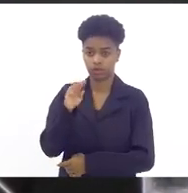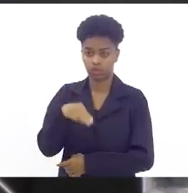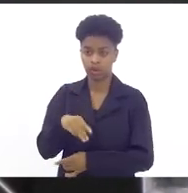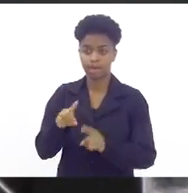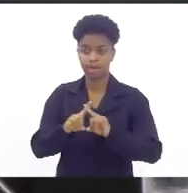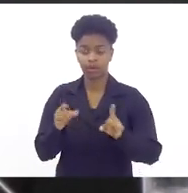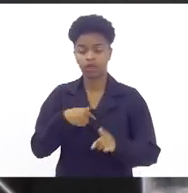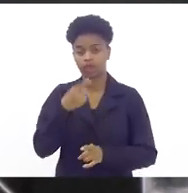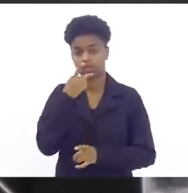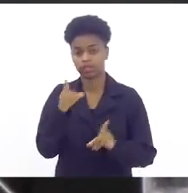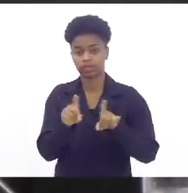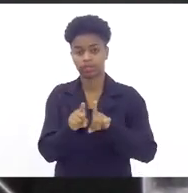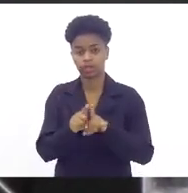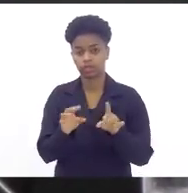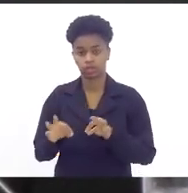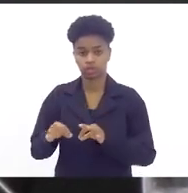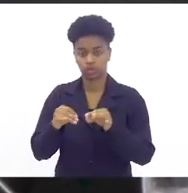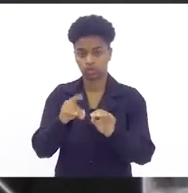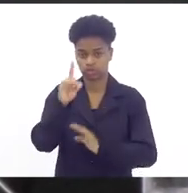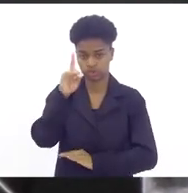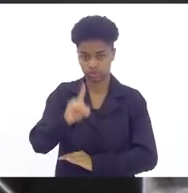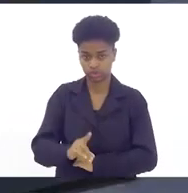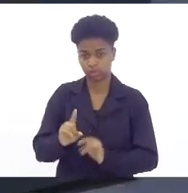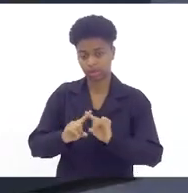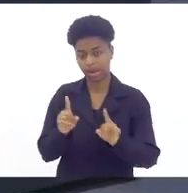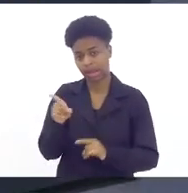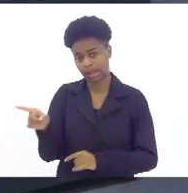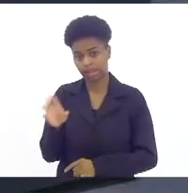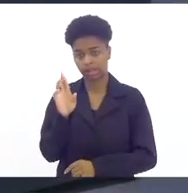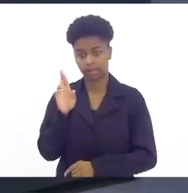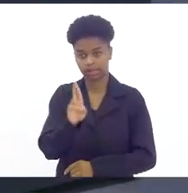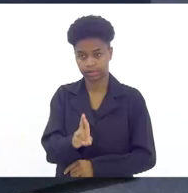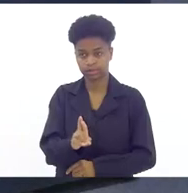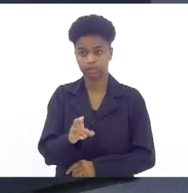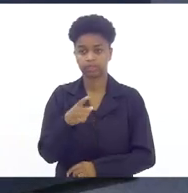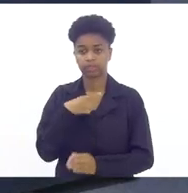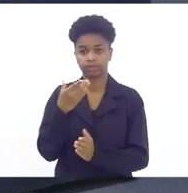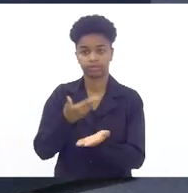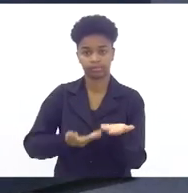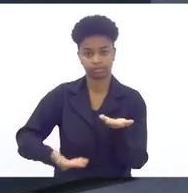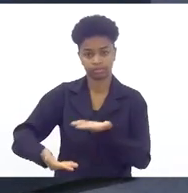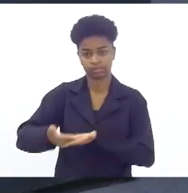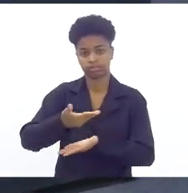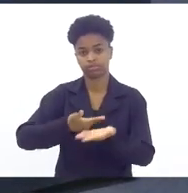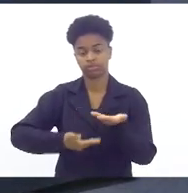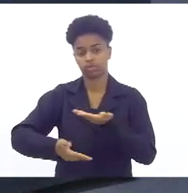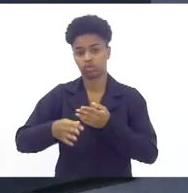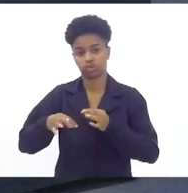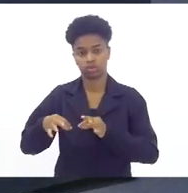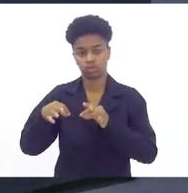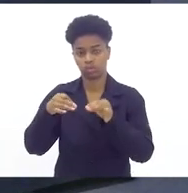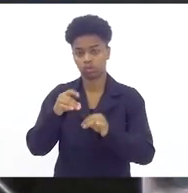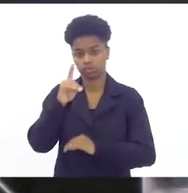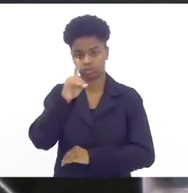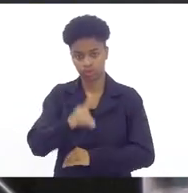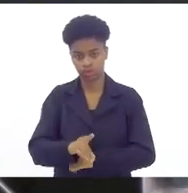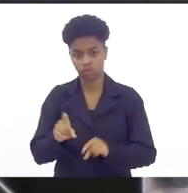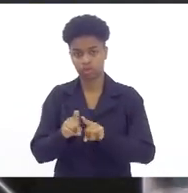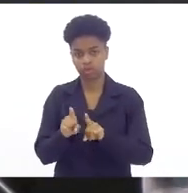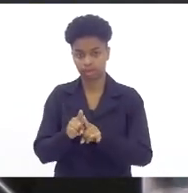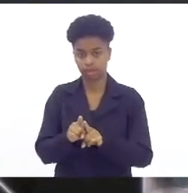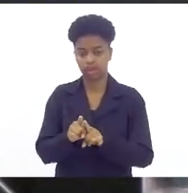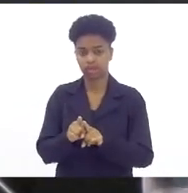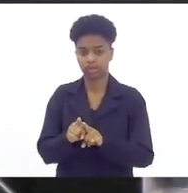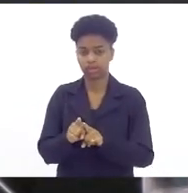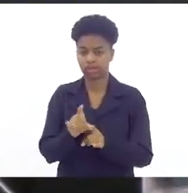de todos os diretores os na figura dela a gente tem uma troca muito grande os diretores como a diretoria com